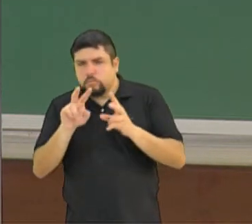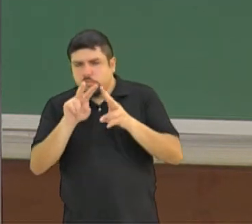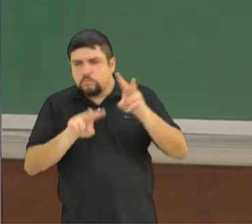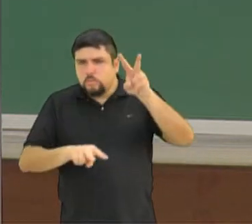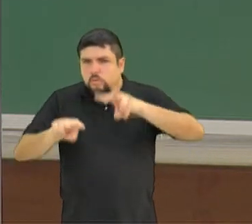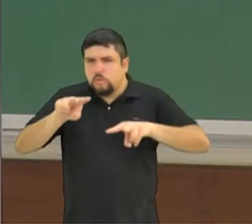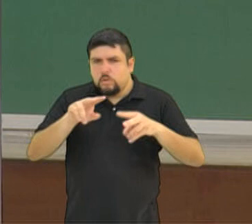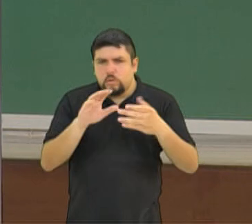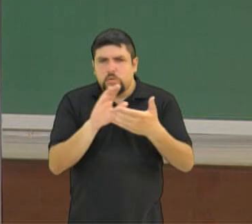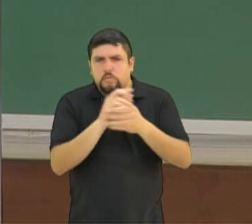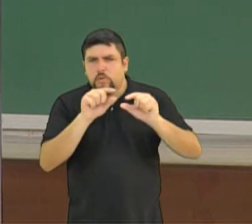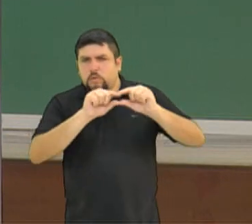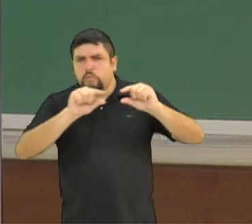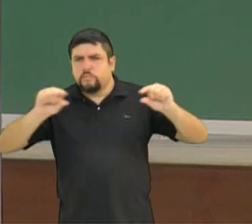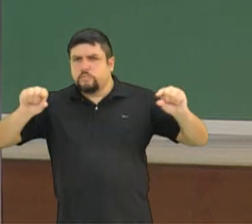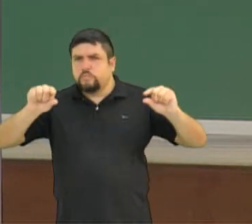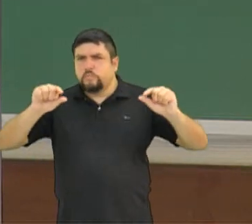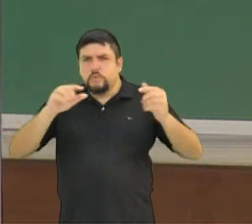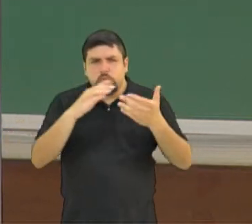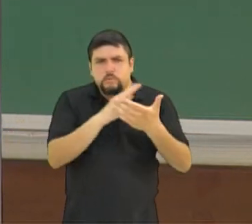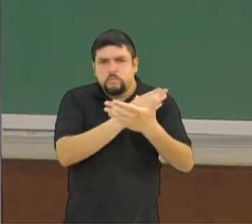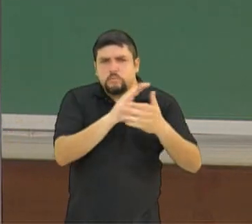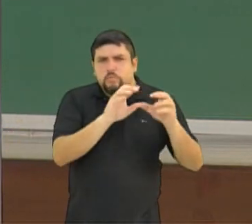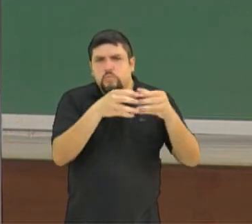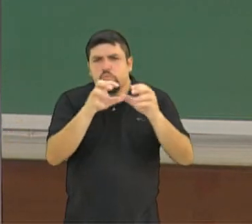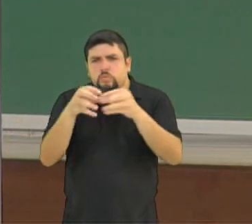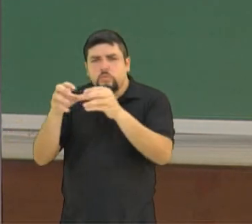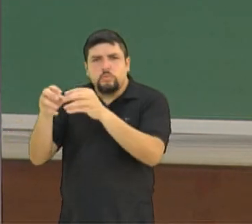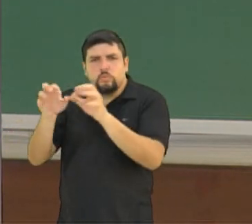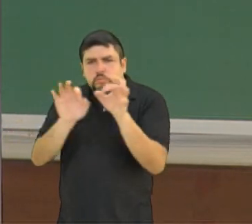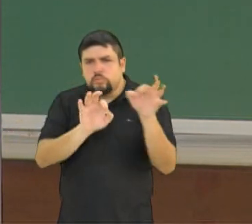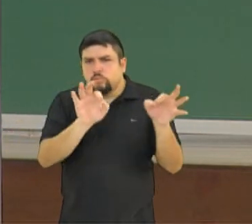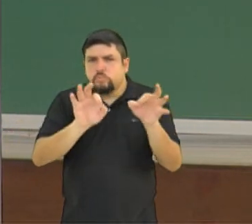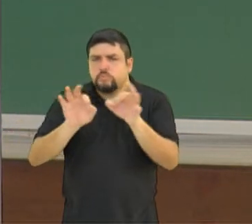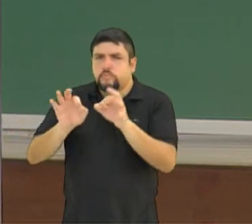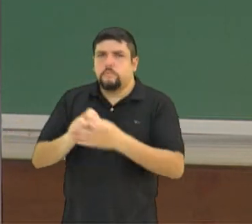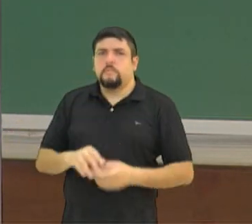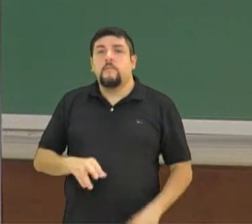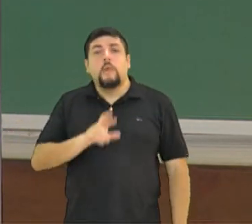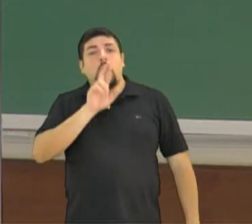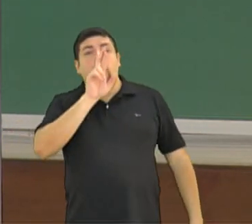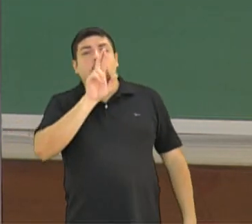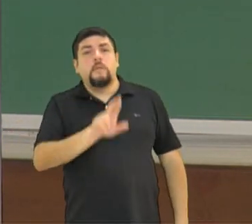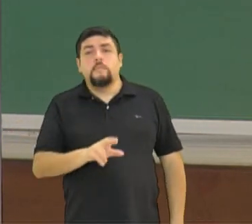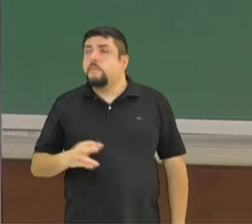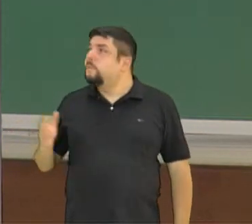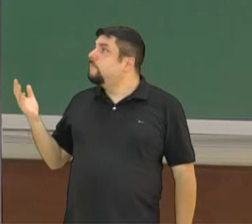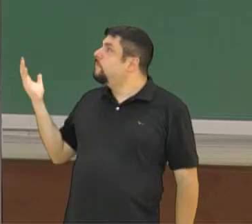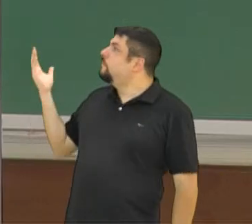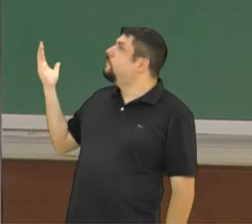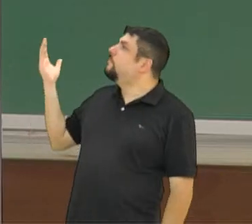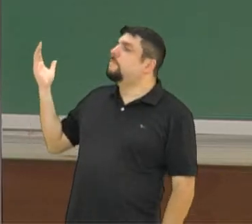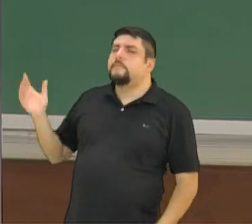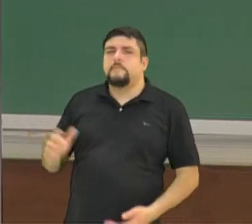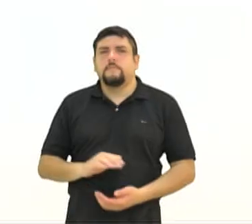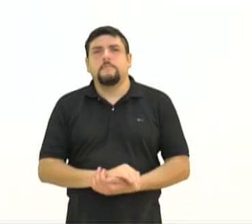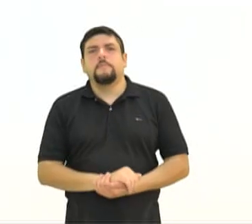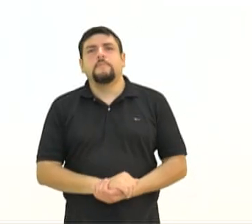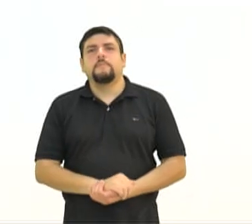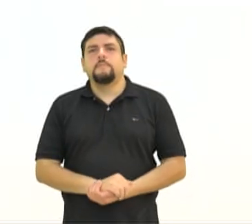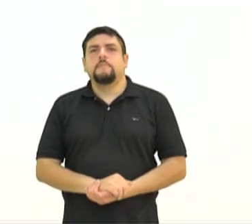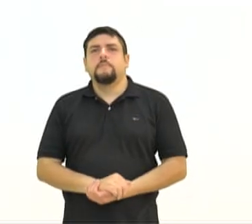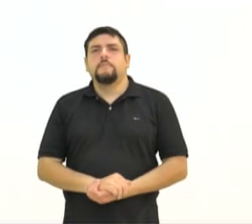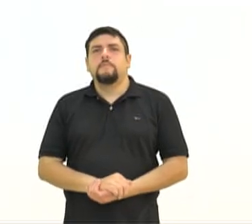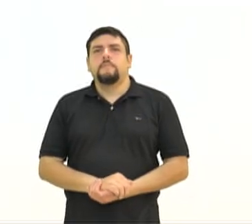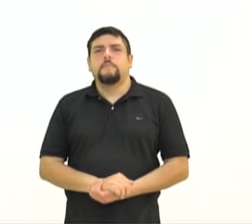você montar a sua estrutura, tranquilo? Beleza? E a resposta desse exercício, galera, é a letra D,